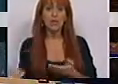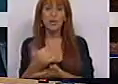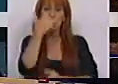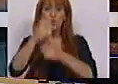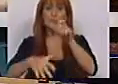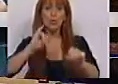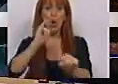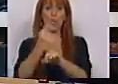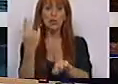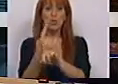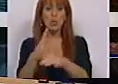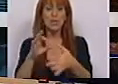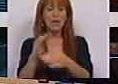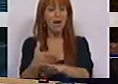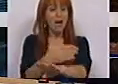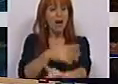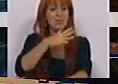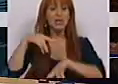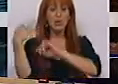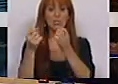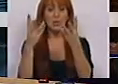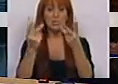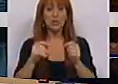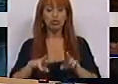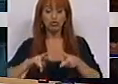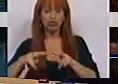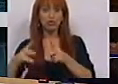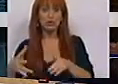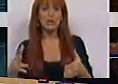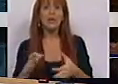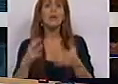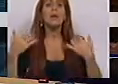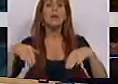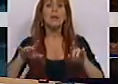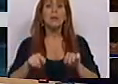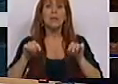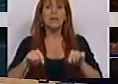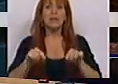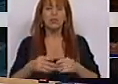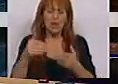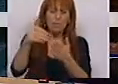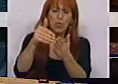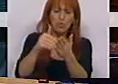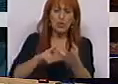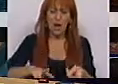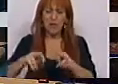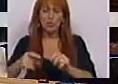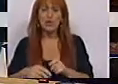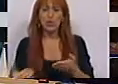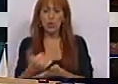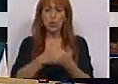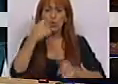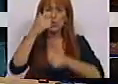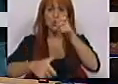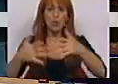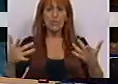outras questões que já tínhamos referido no debate do Orçamento já foram corrigidas, mas há esta introdução da alteração dos recursos